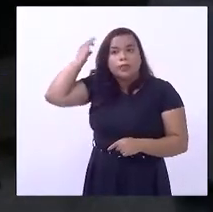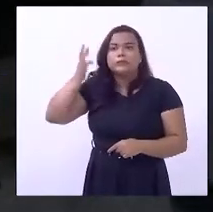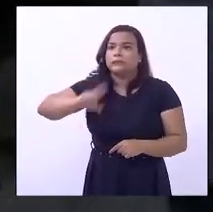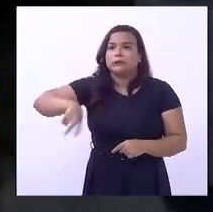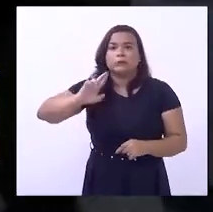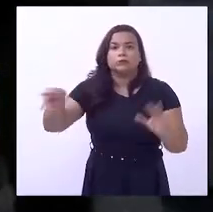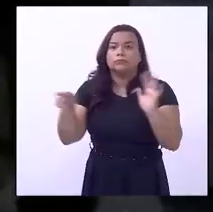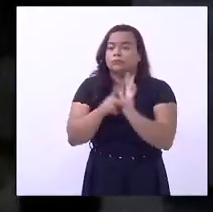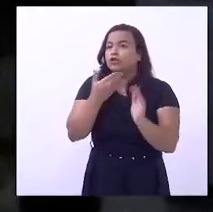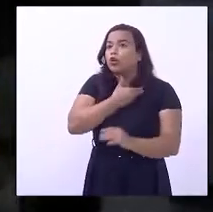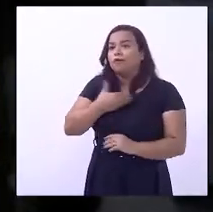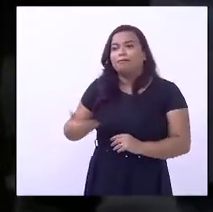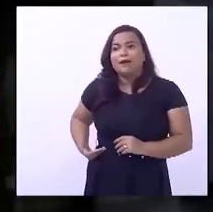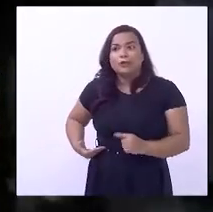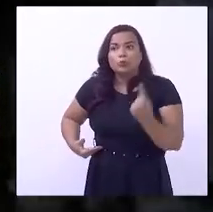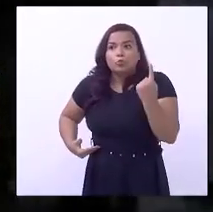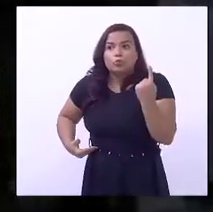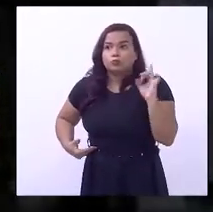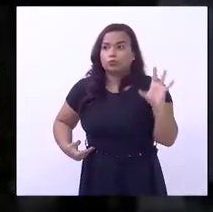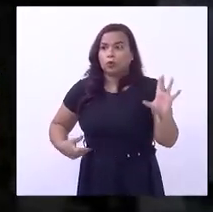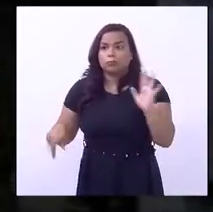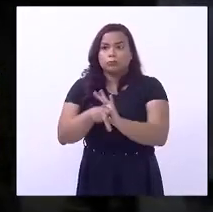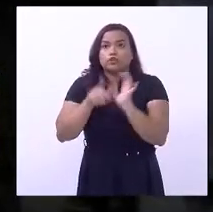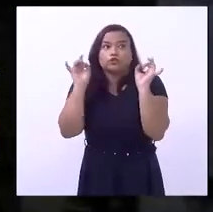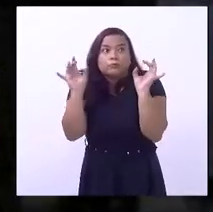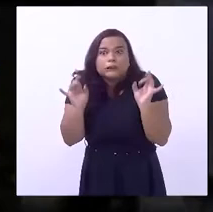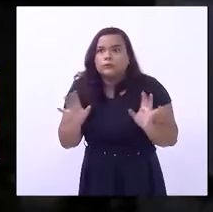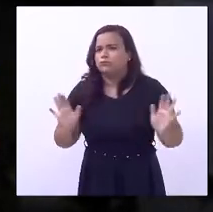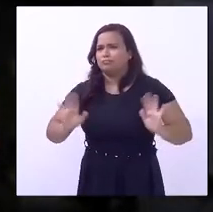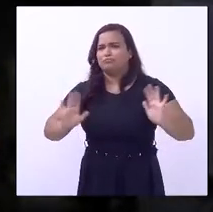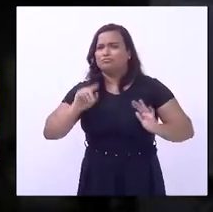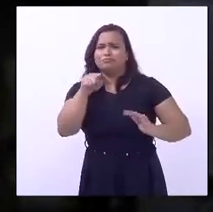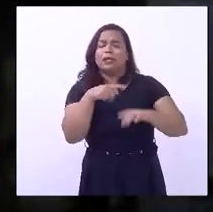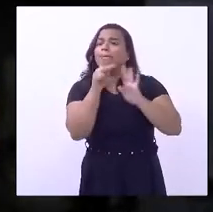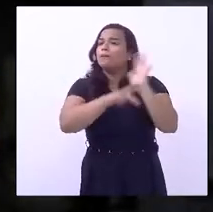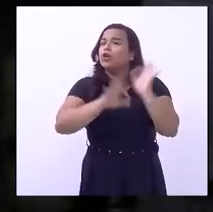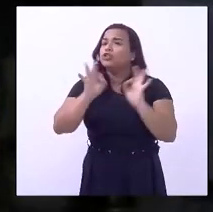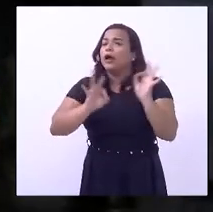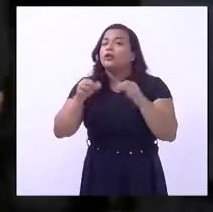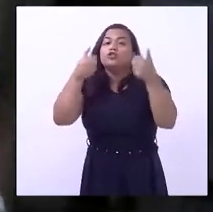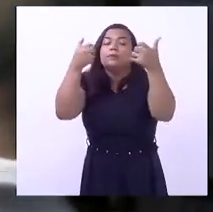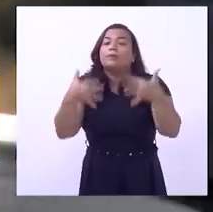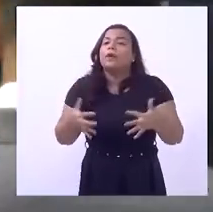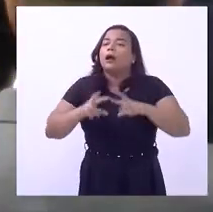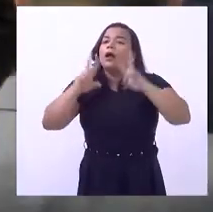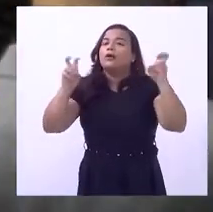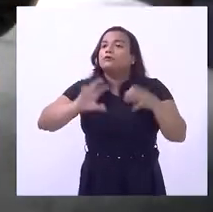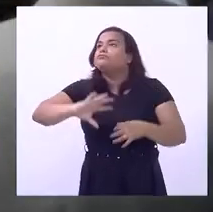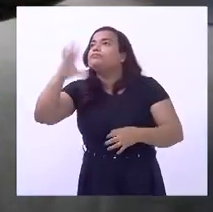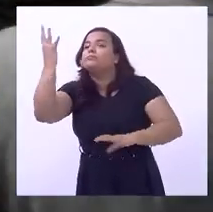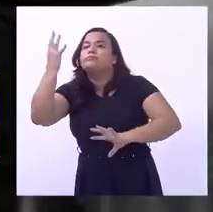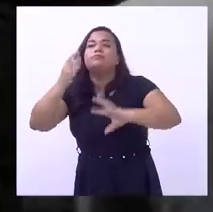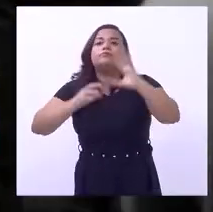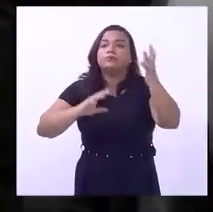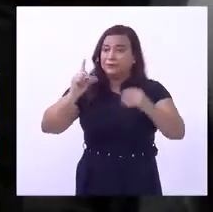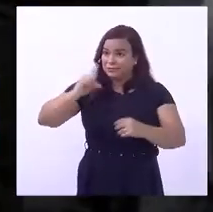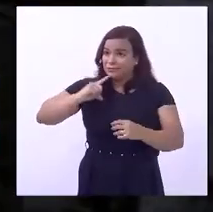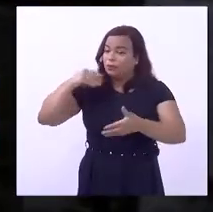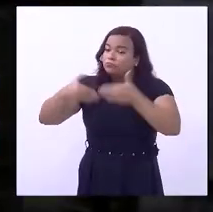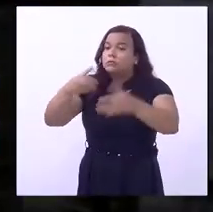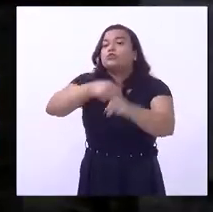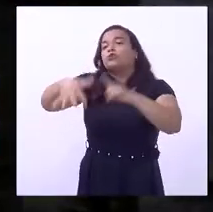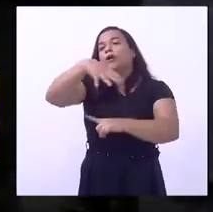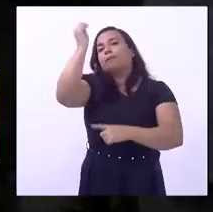governo especificamente. Esse projeto dialoga com um fenômeno em curso na